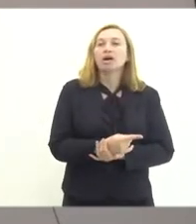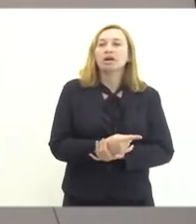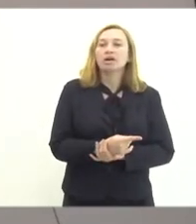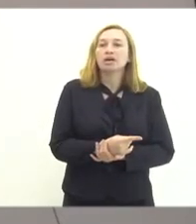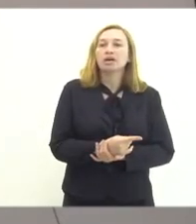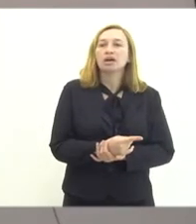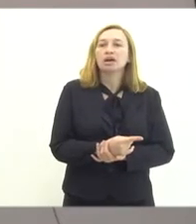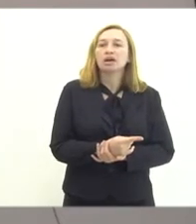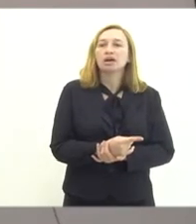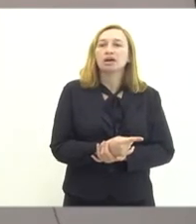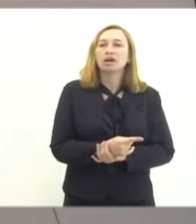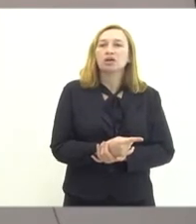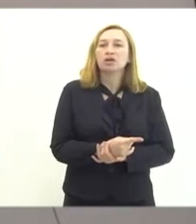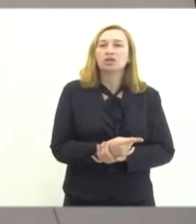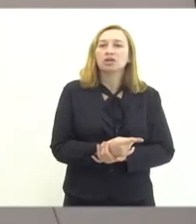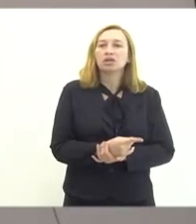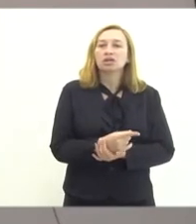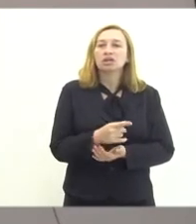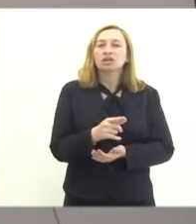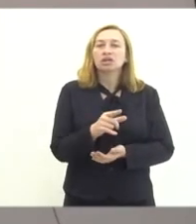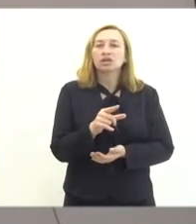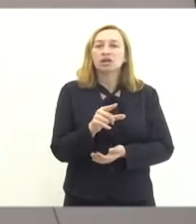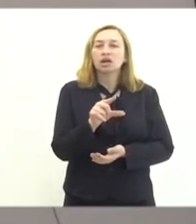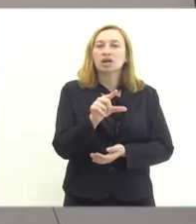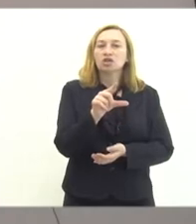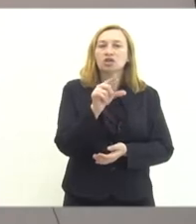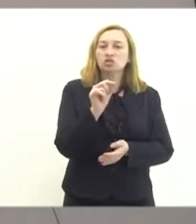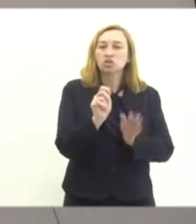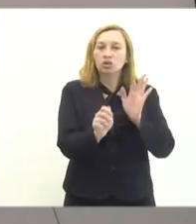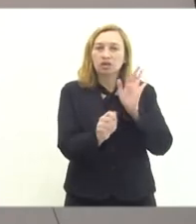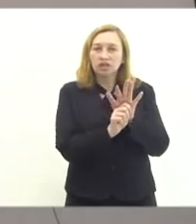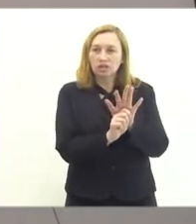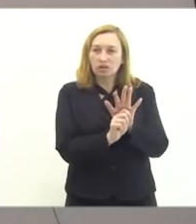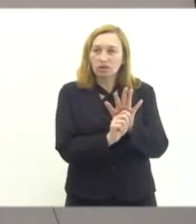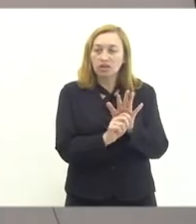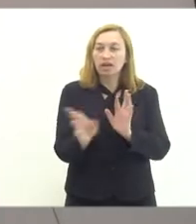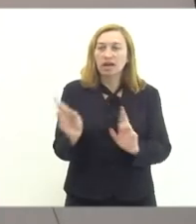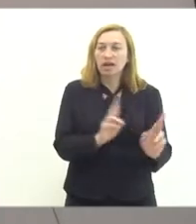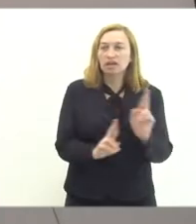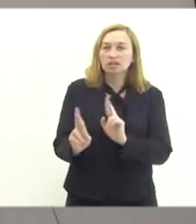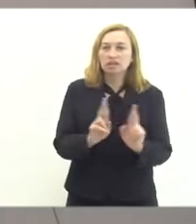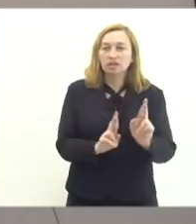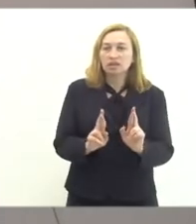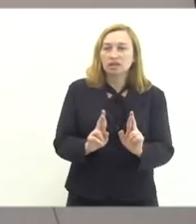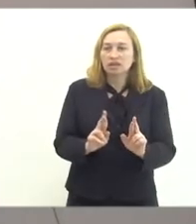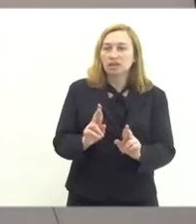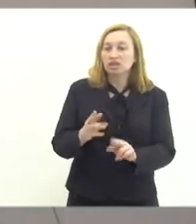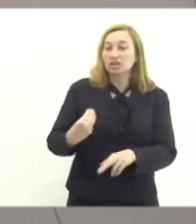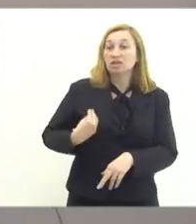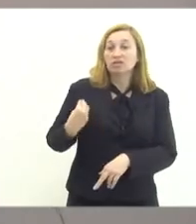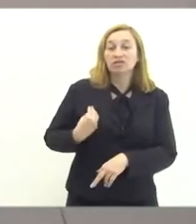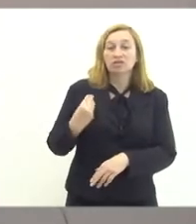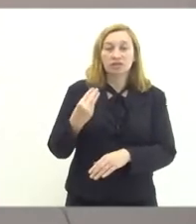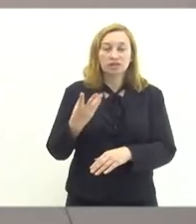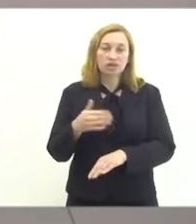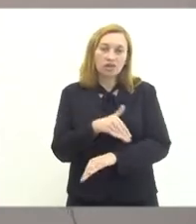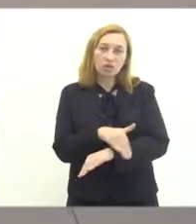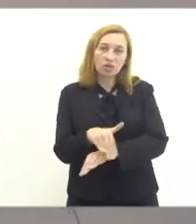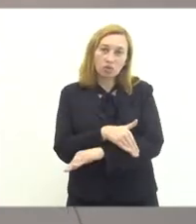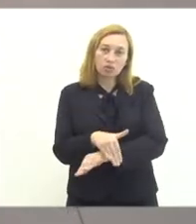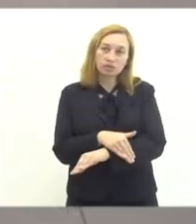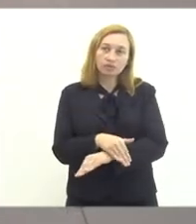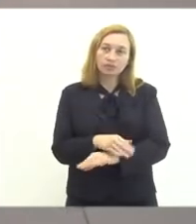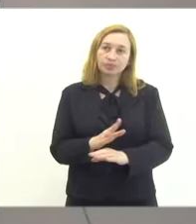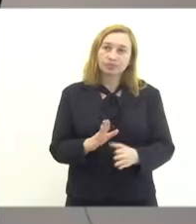a a opção pela tradição ela tá com relacionada com a situação que essas pessoas têm vivenciado e